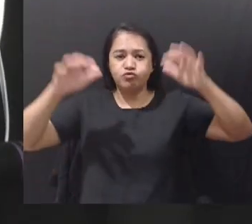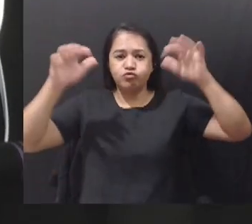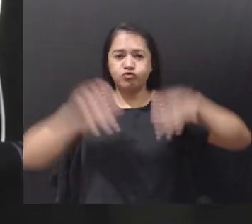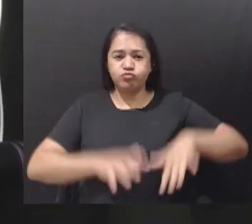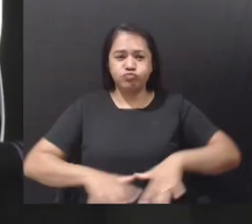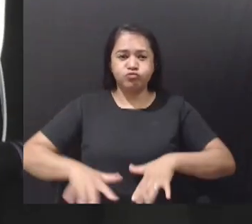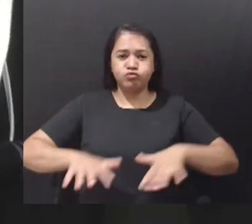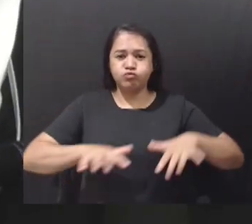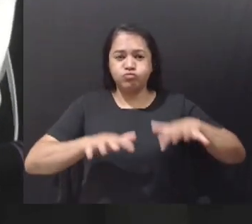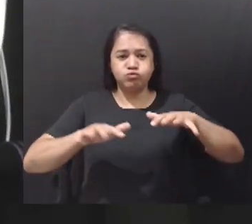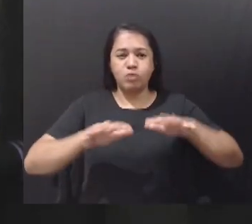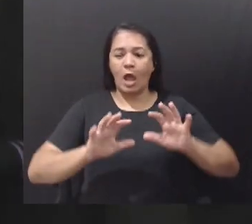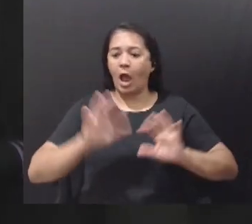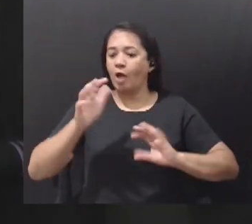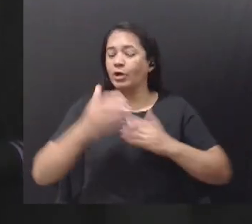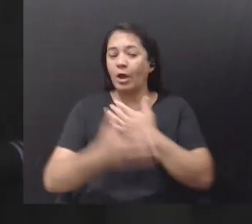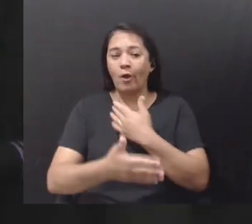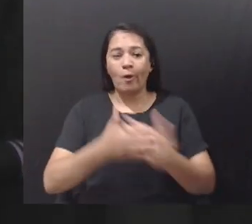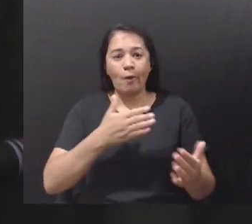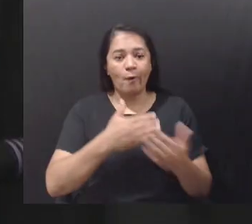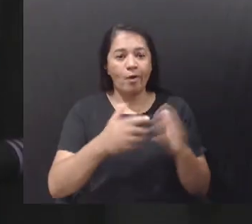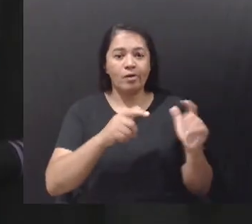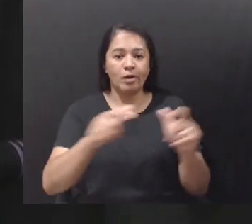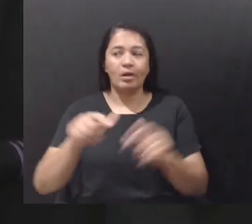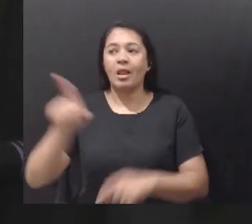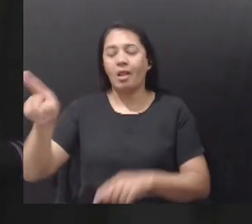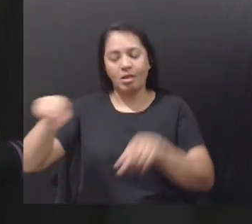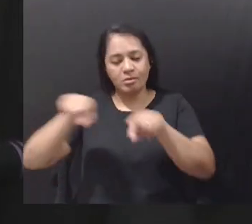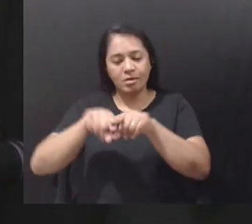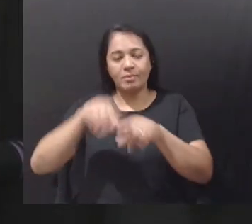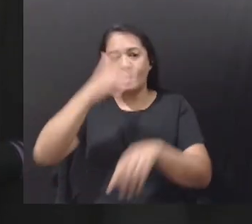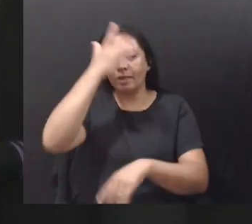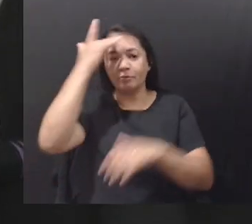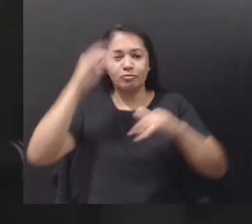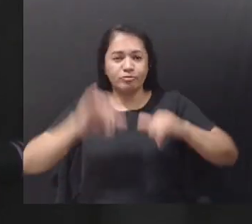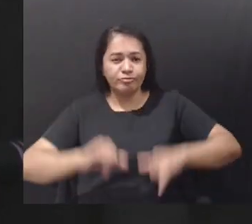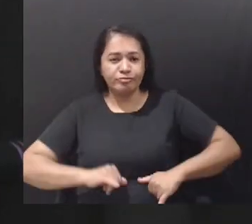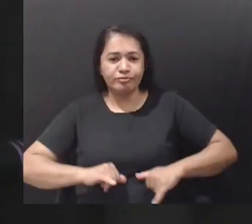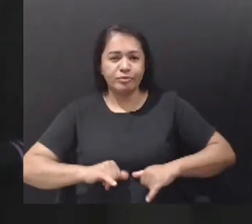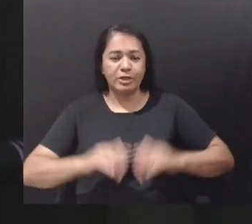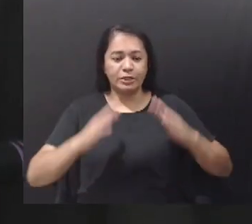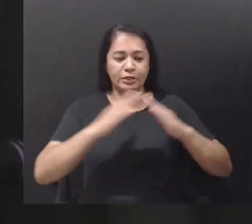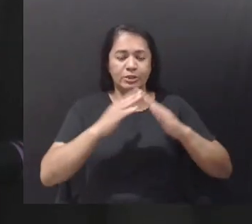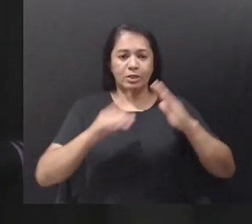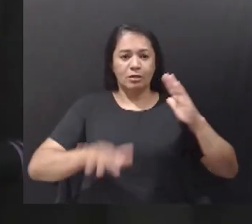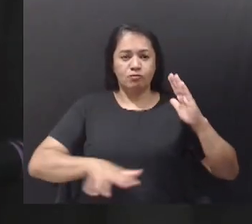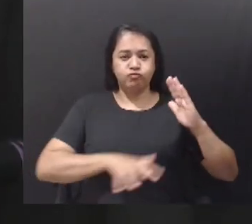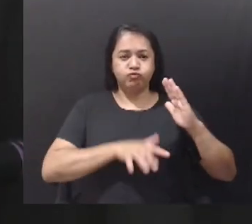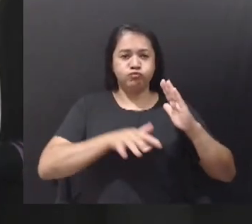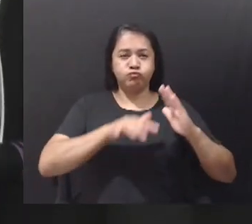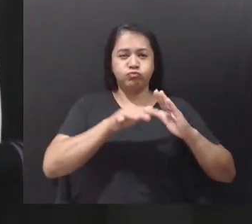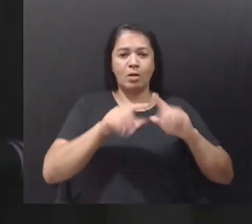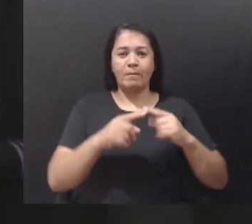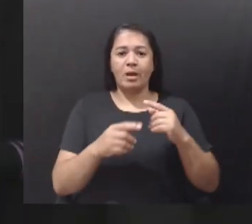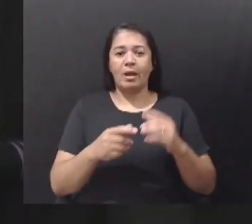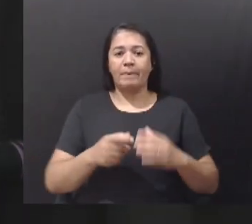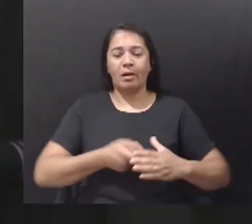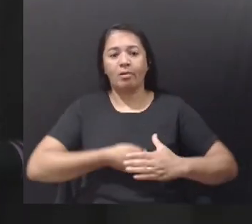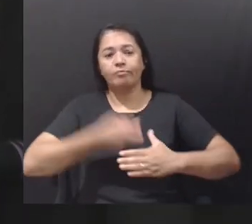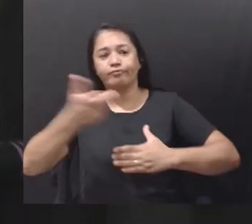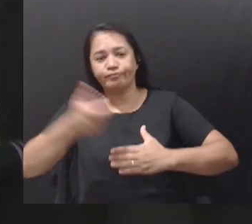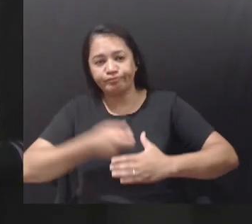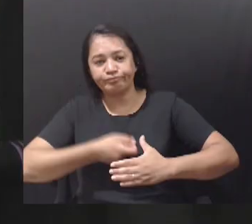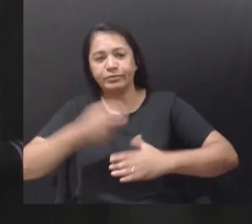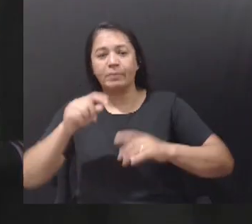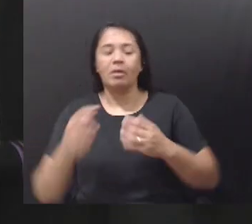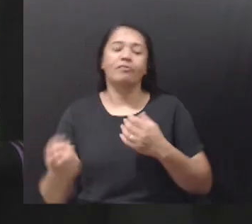qualquer município, acontece lá também, as pessoas sofrem, entra água dentro de casa, mas as pessoas tiram a água, seca, volta, né? Não tem, eu não